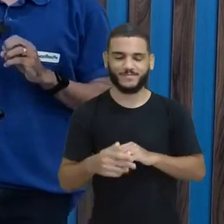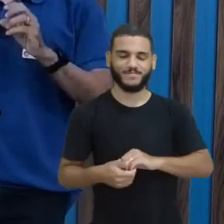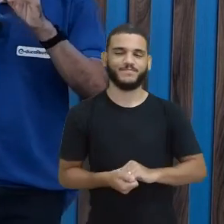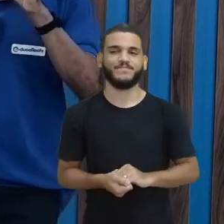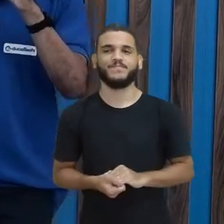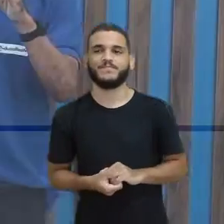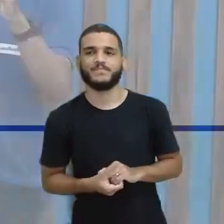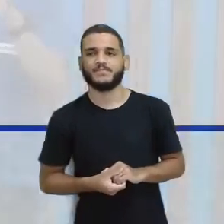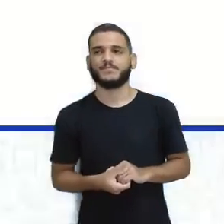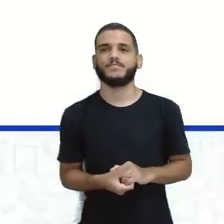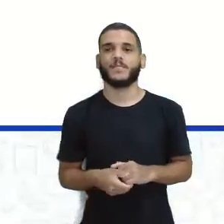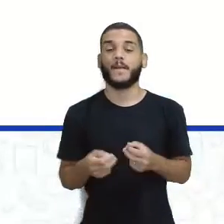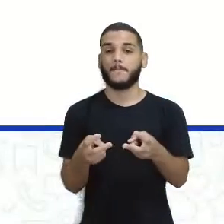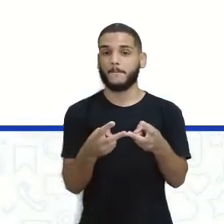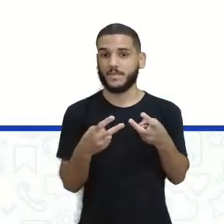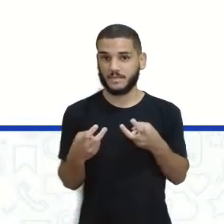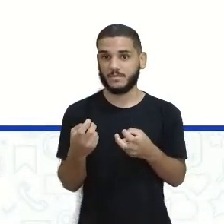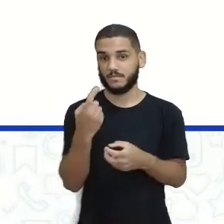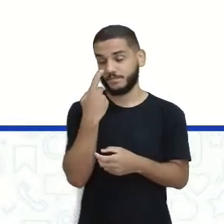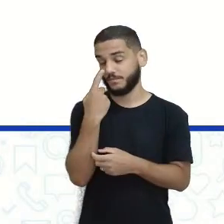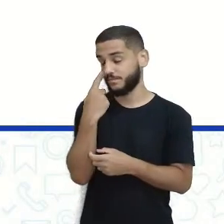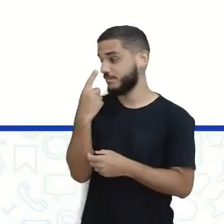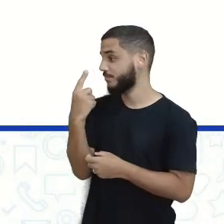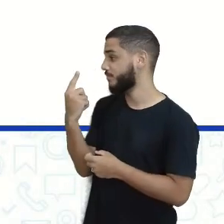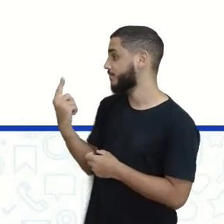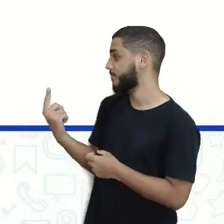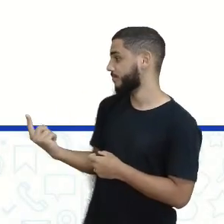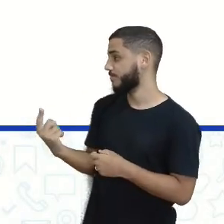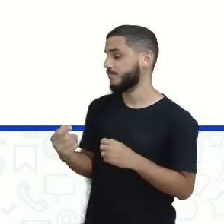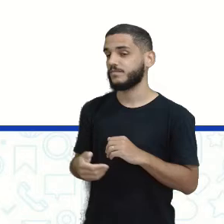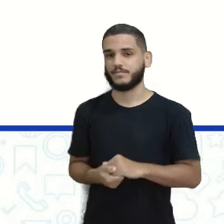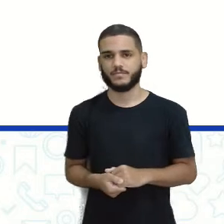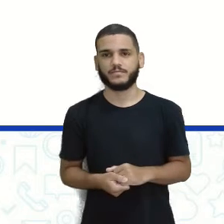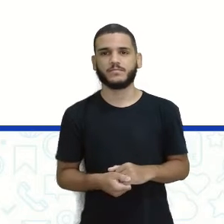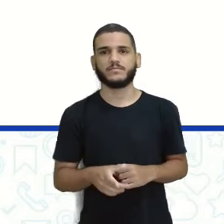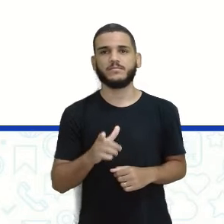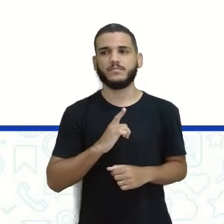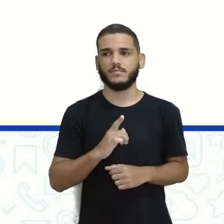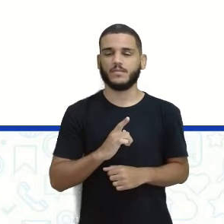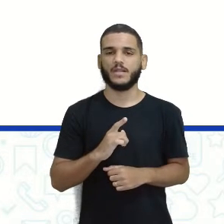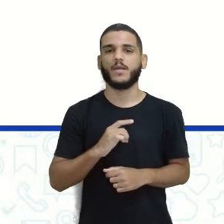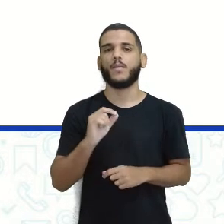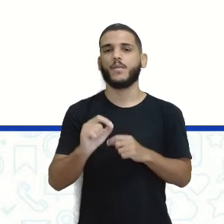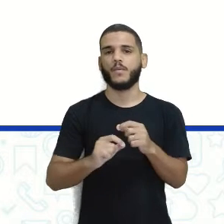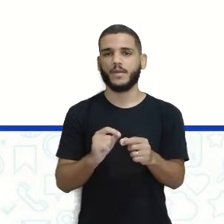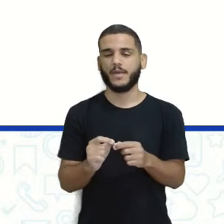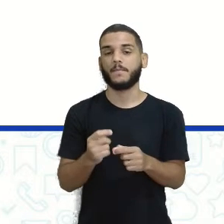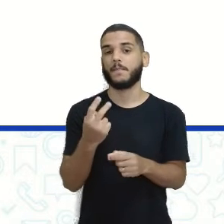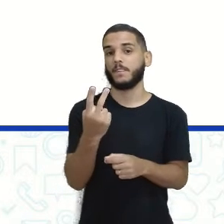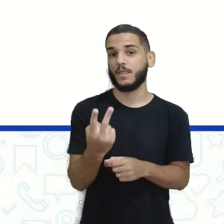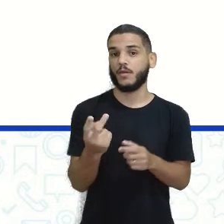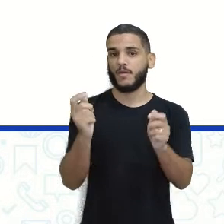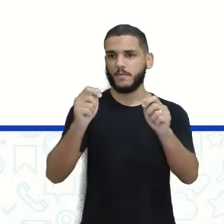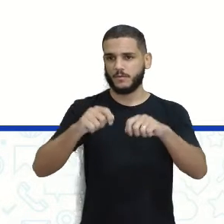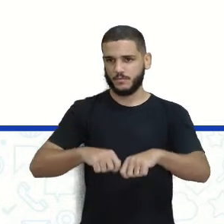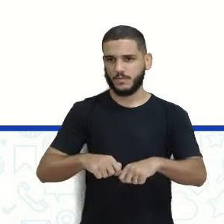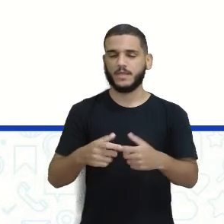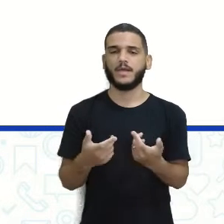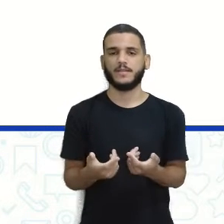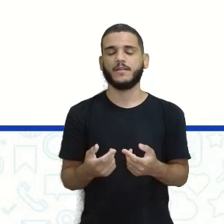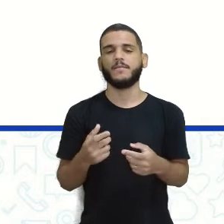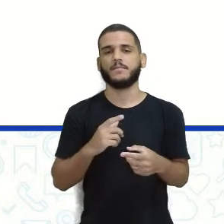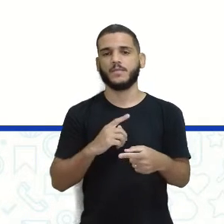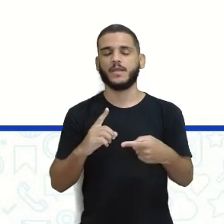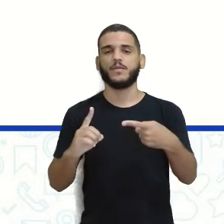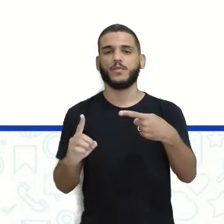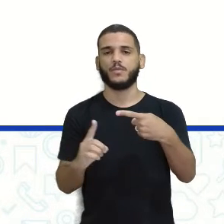bom? Então, veja, se eu tenho aí cara e coroa, eu tenho duas possibilidades. Aí no denominador, embaixo, eu tenho